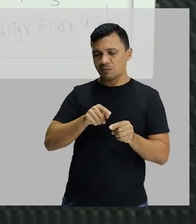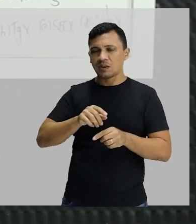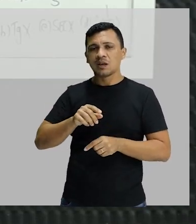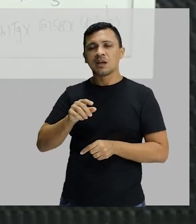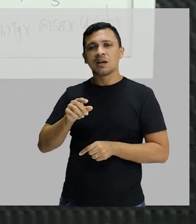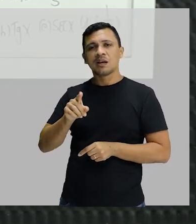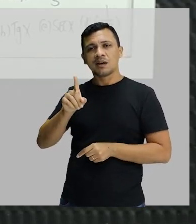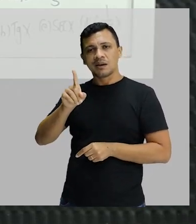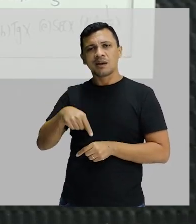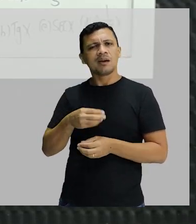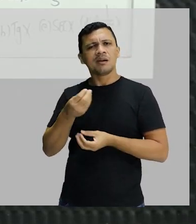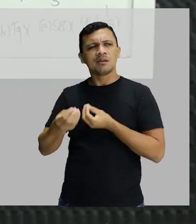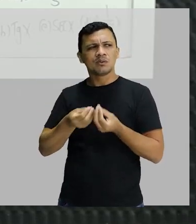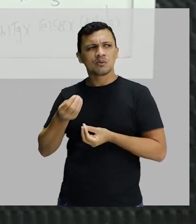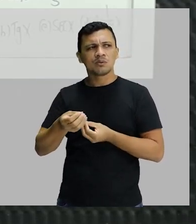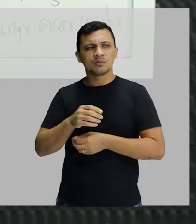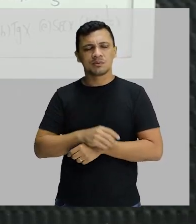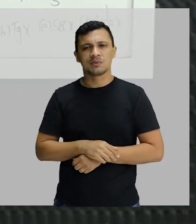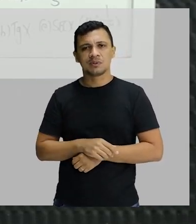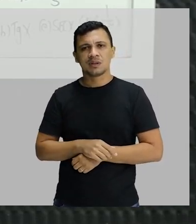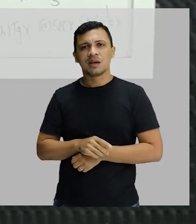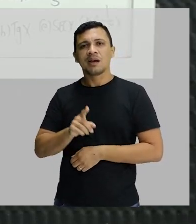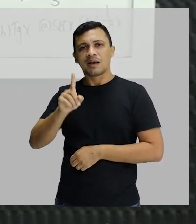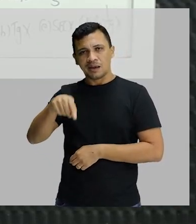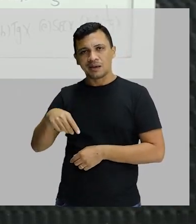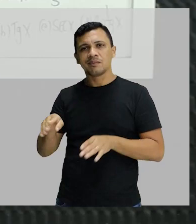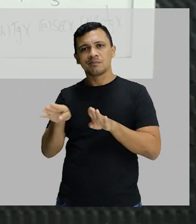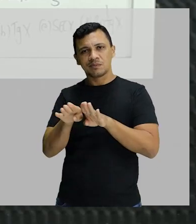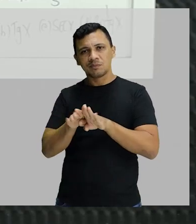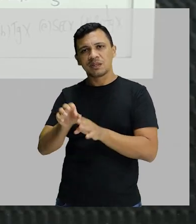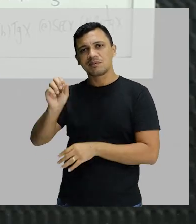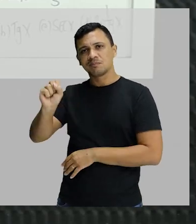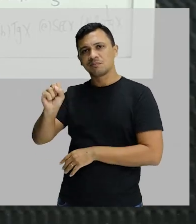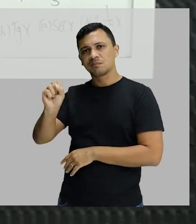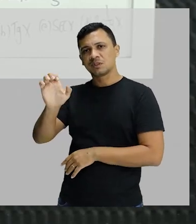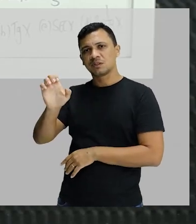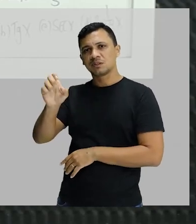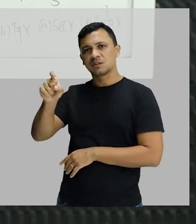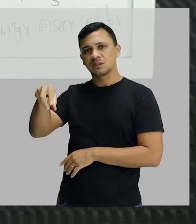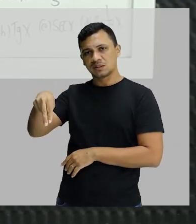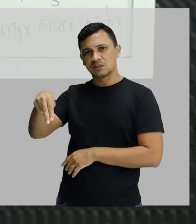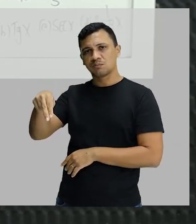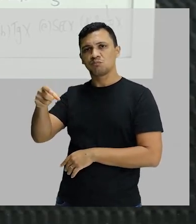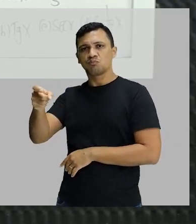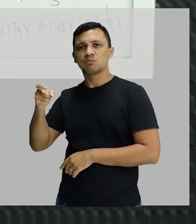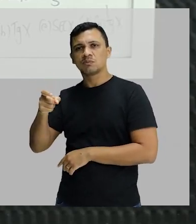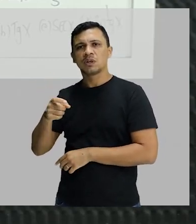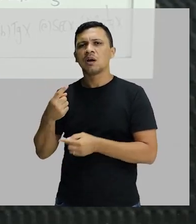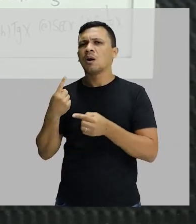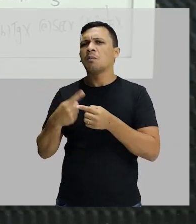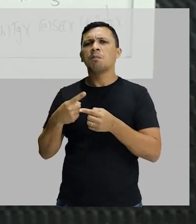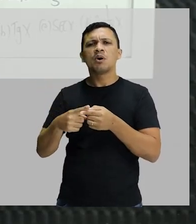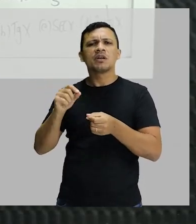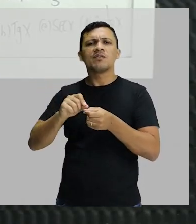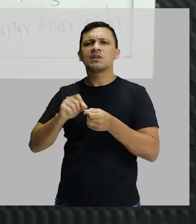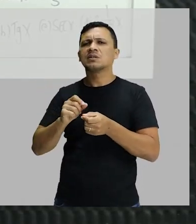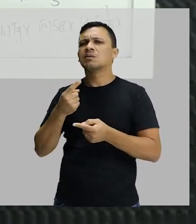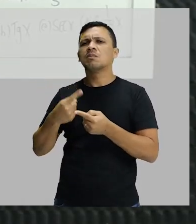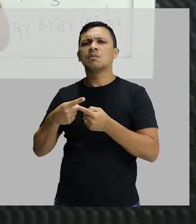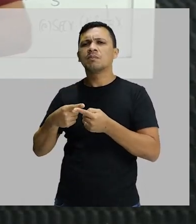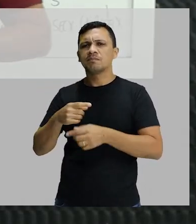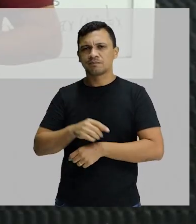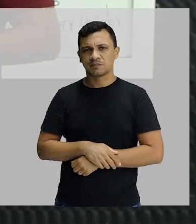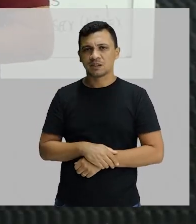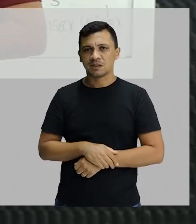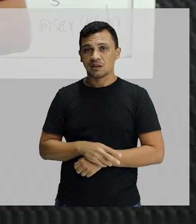x, essa medida aqui, ó, também vale seno de x. Ó. Por que eu estou fazendo isso? Porque a gente vai ver que